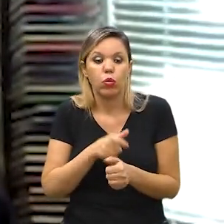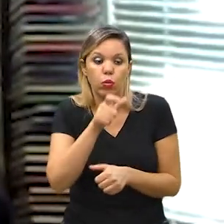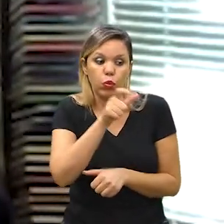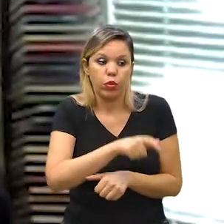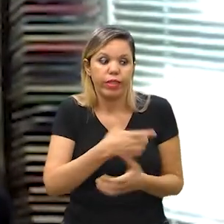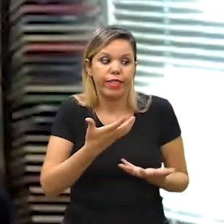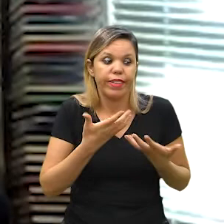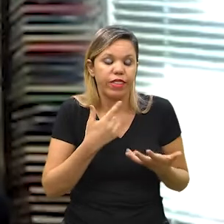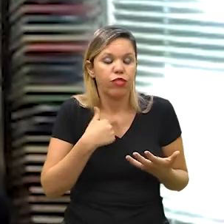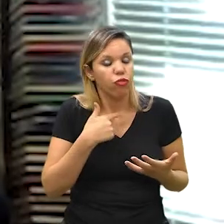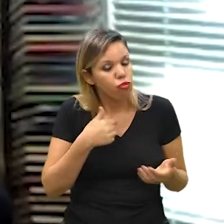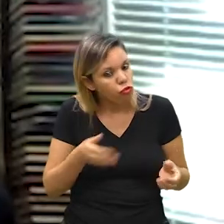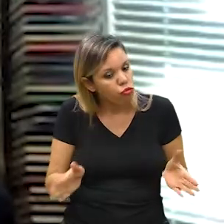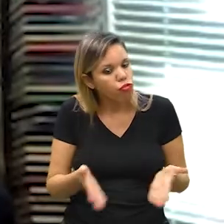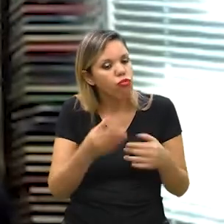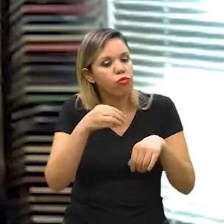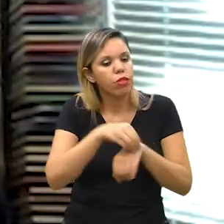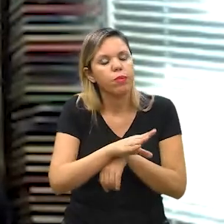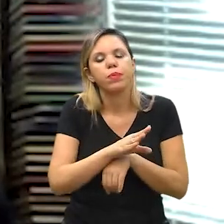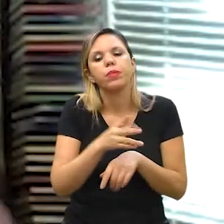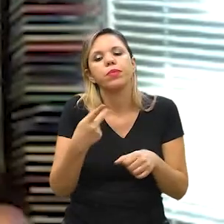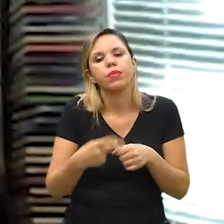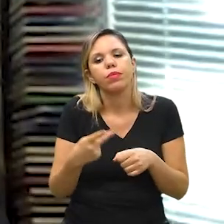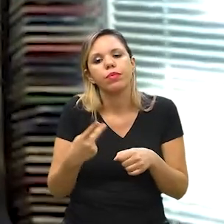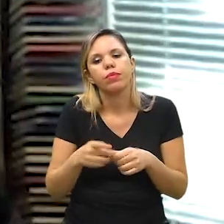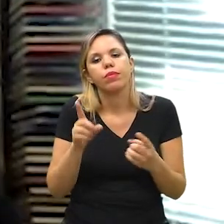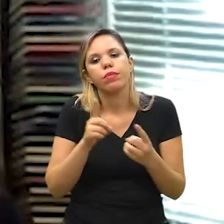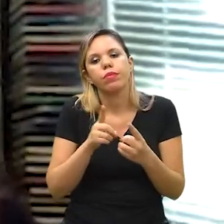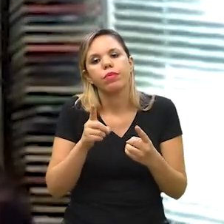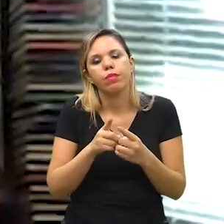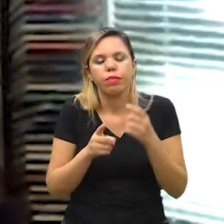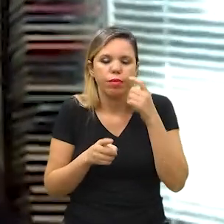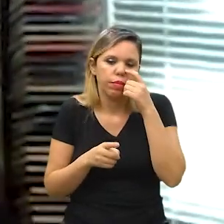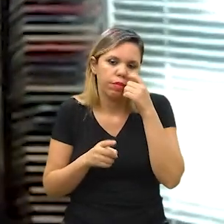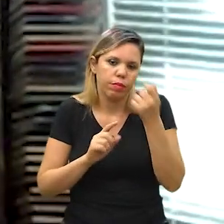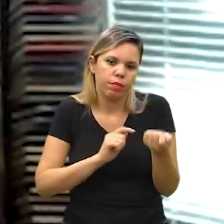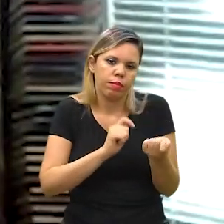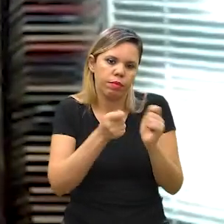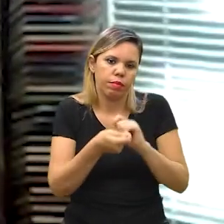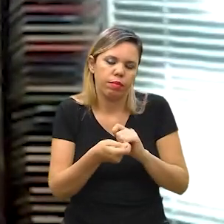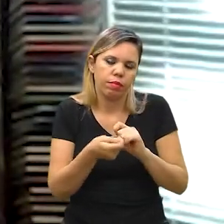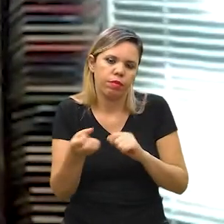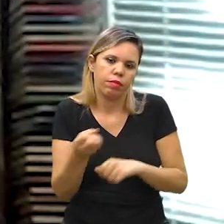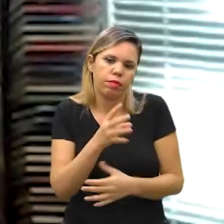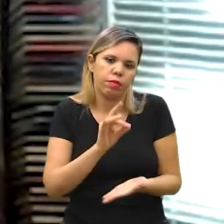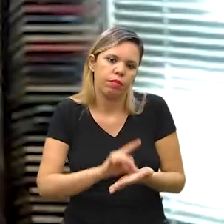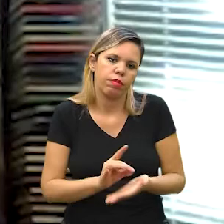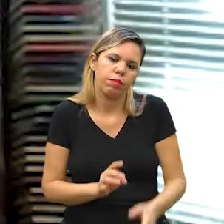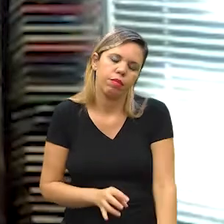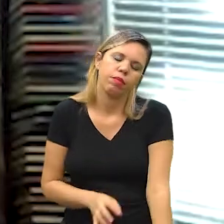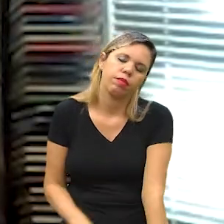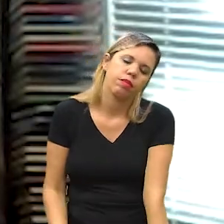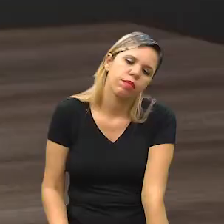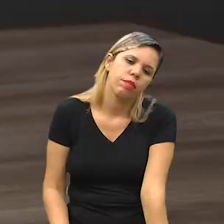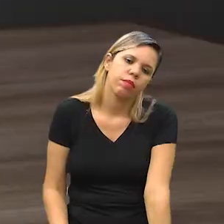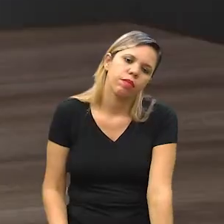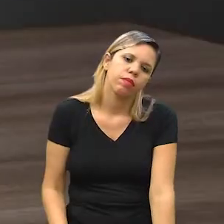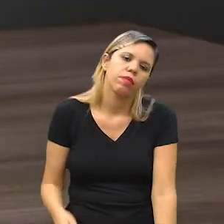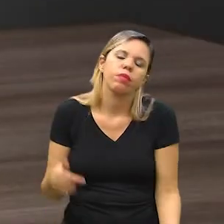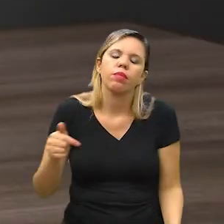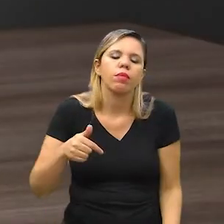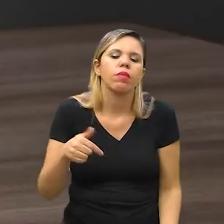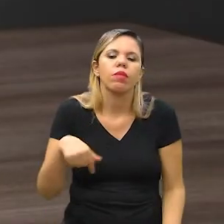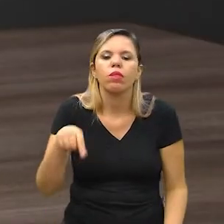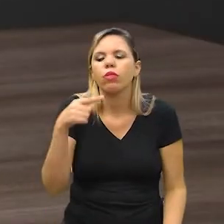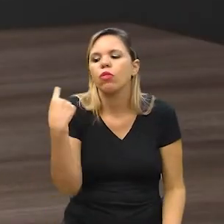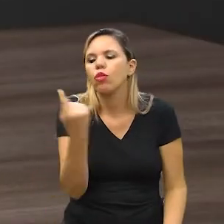do cliente, né? Então, fica mais fácil trazer produtos e serviços aí que se adequem a essa nova realidade. E no